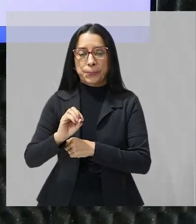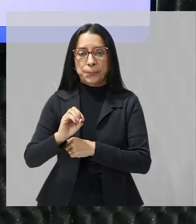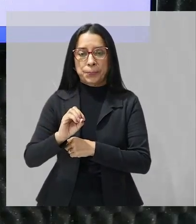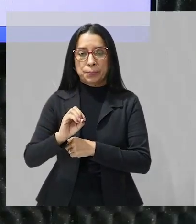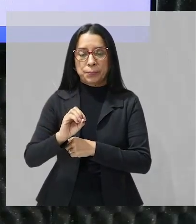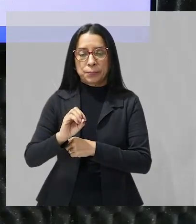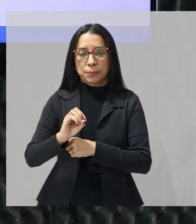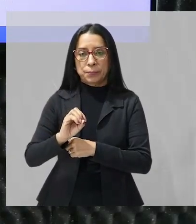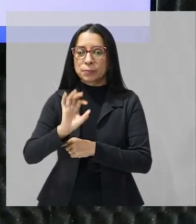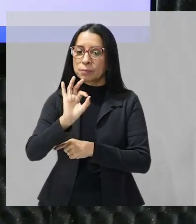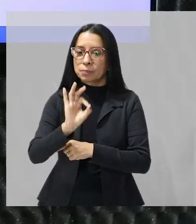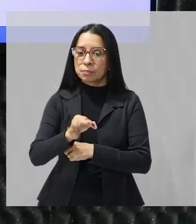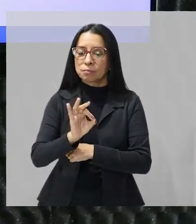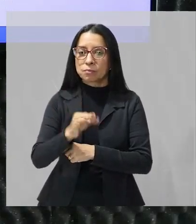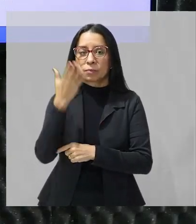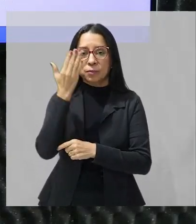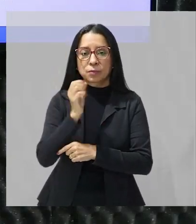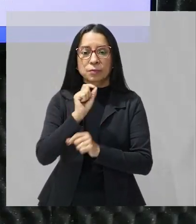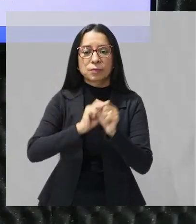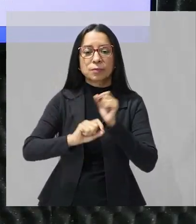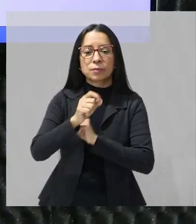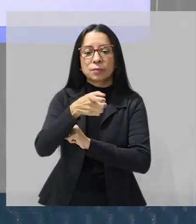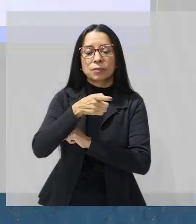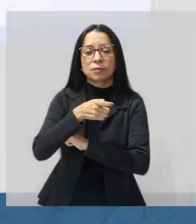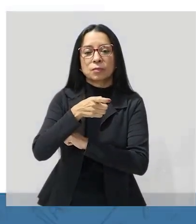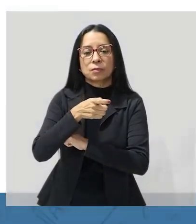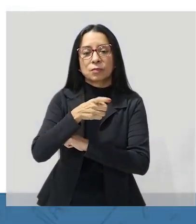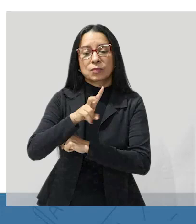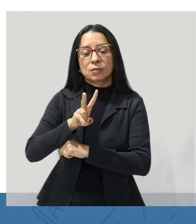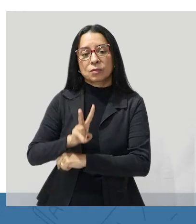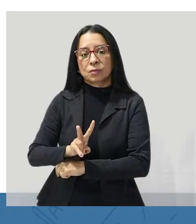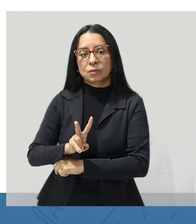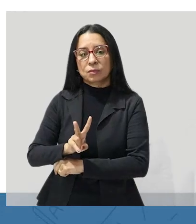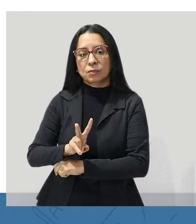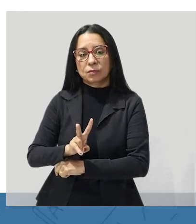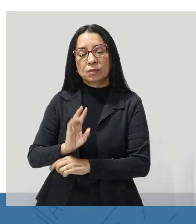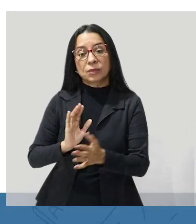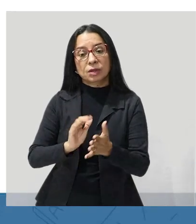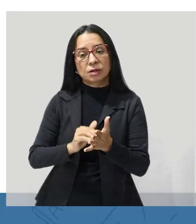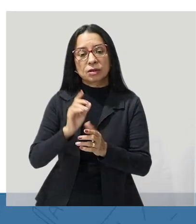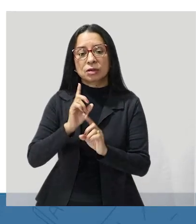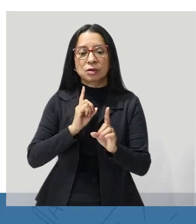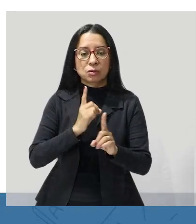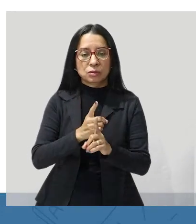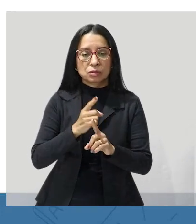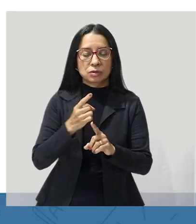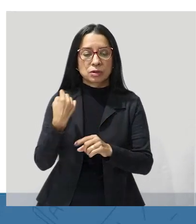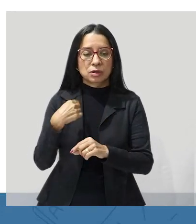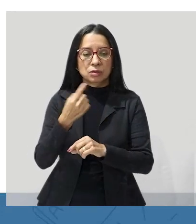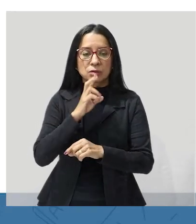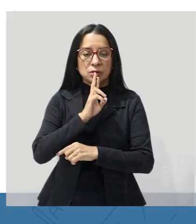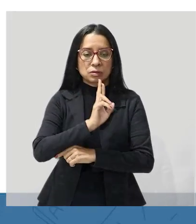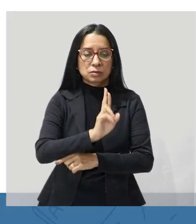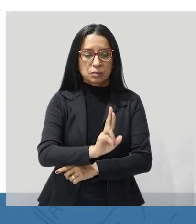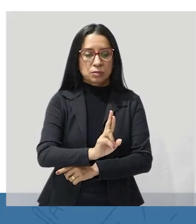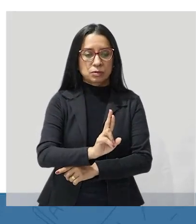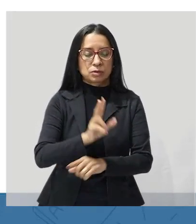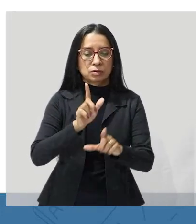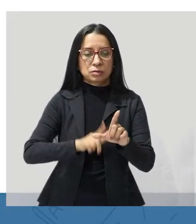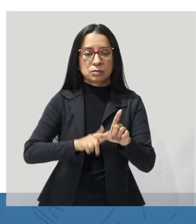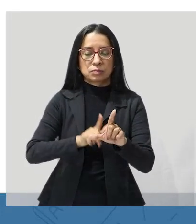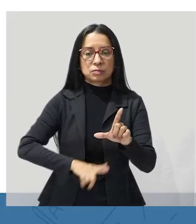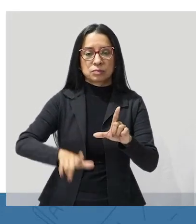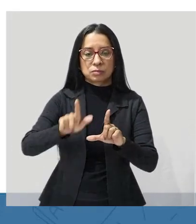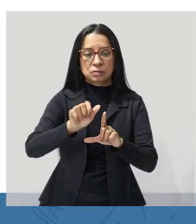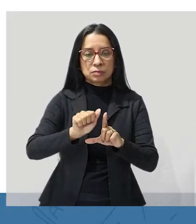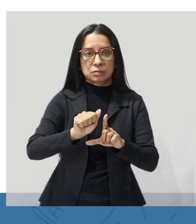0. Pronto, já sei quem é o x do vértice e a gente até já achou o nosso gabarito, né, meu povo? Olha só, o gabarito